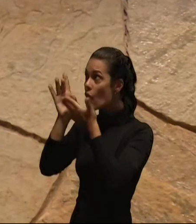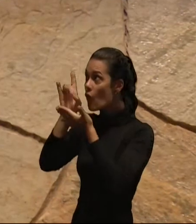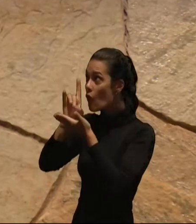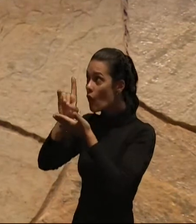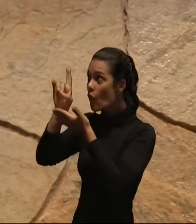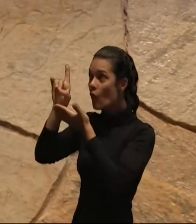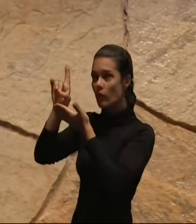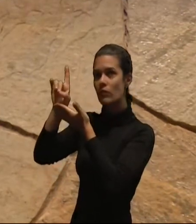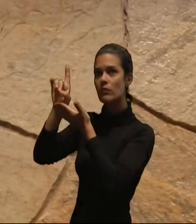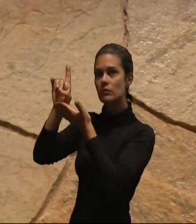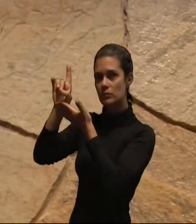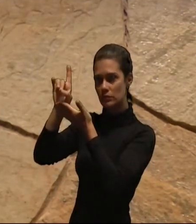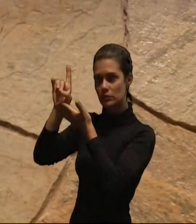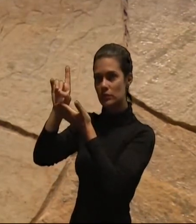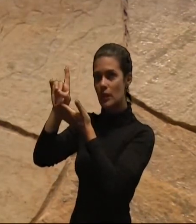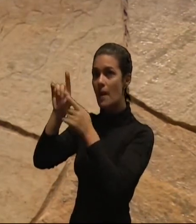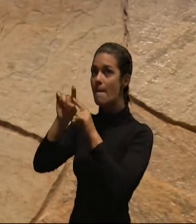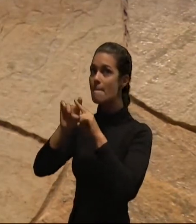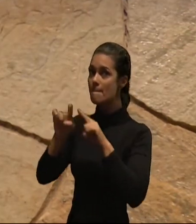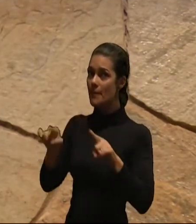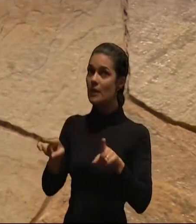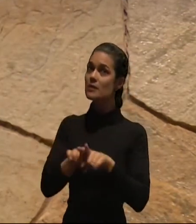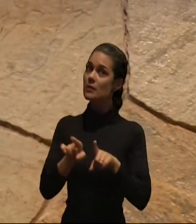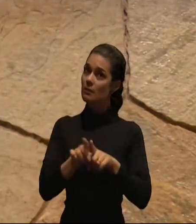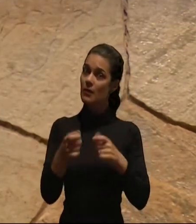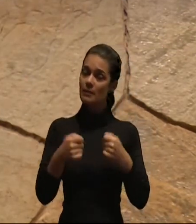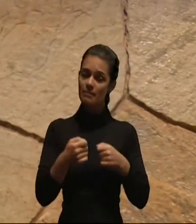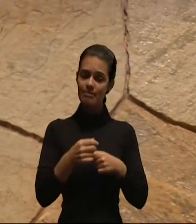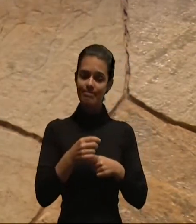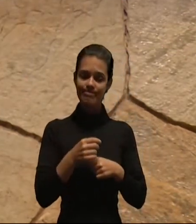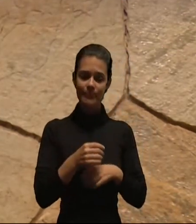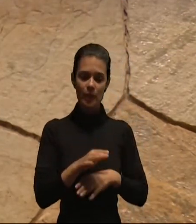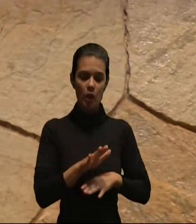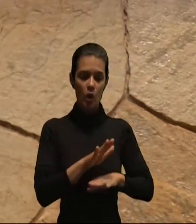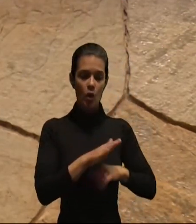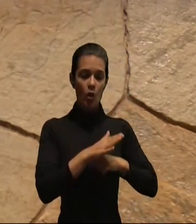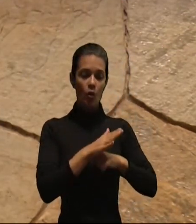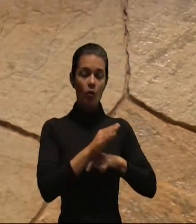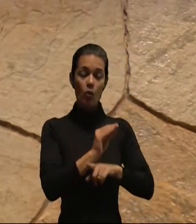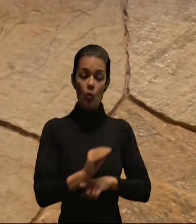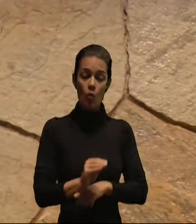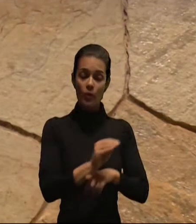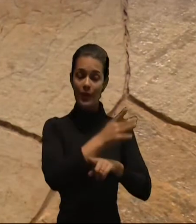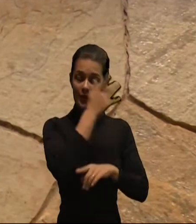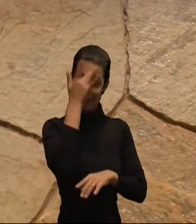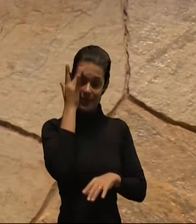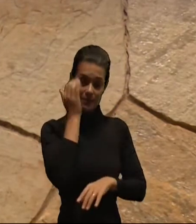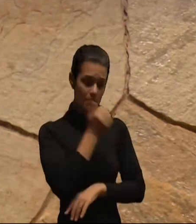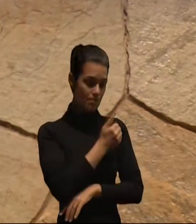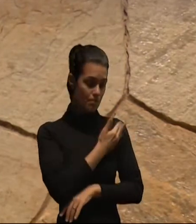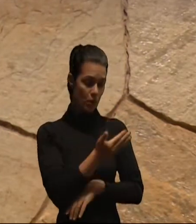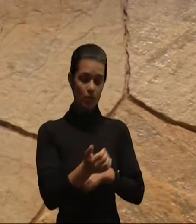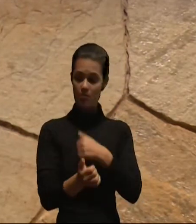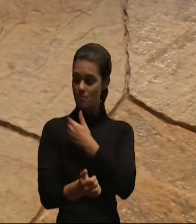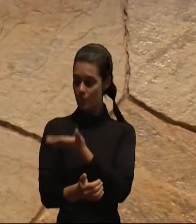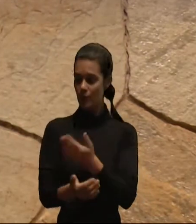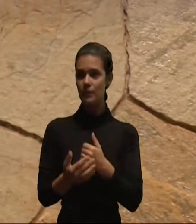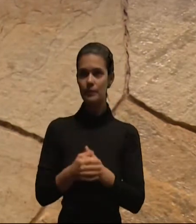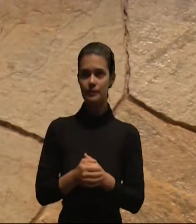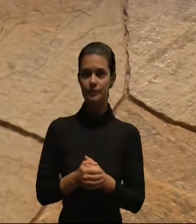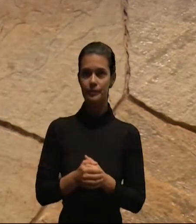do nosso olhar para aquelas pessoas que estão ao nosso lado. Jesus, em Marcos, no capítulo 10, no